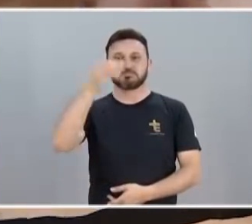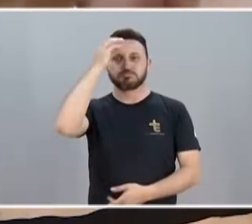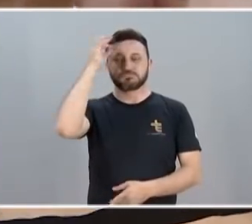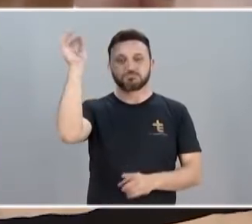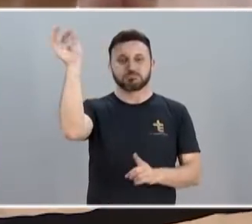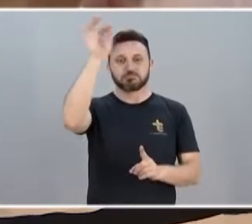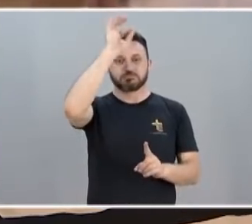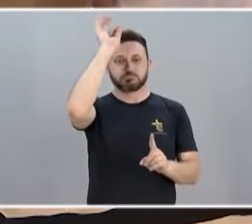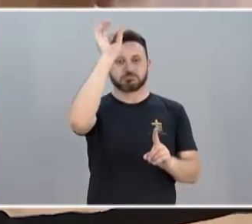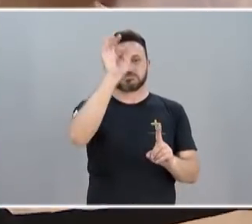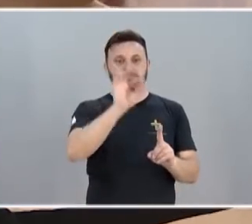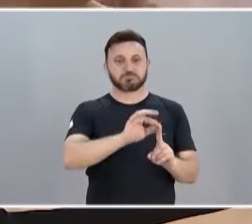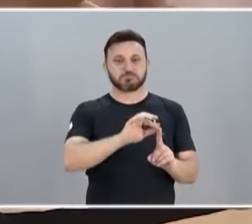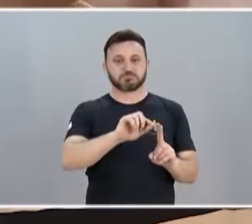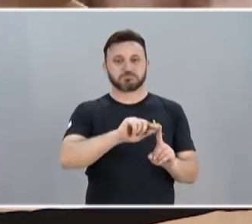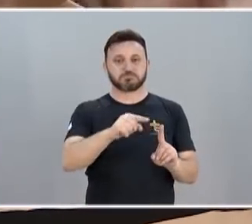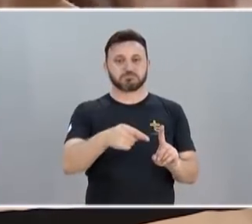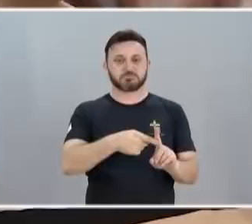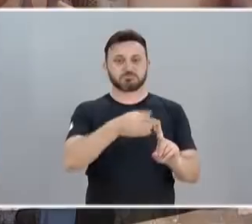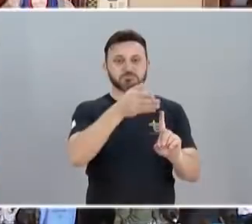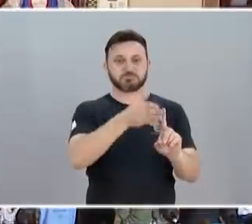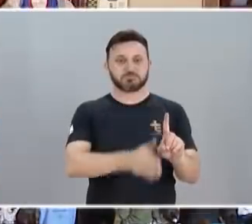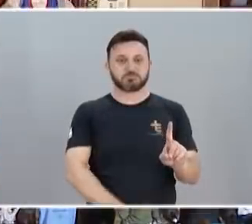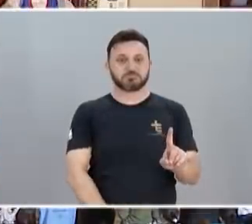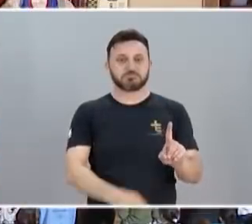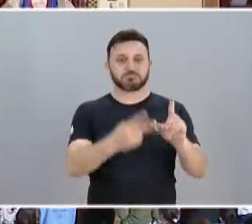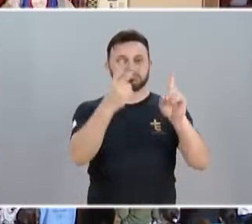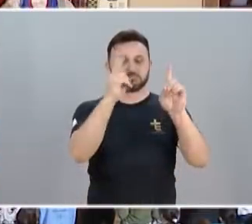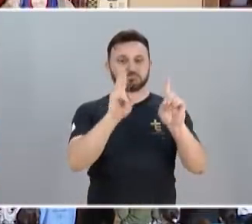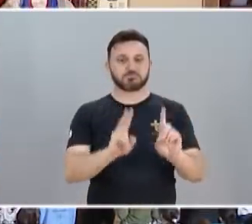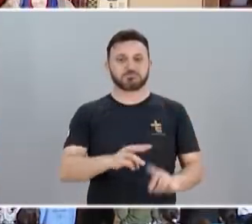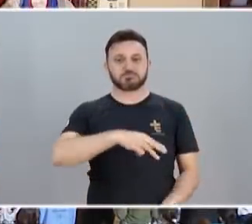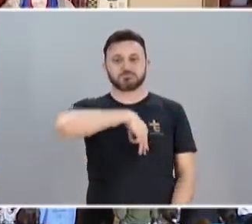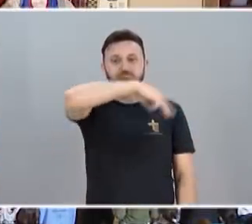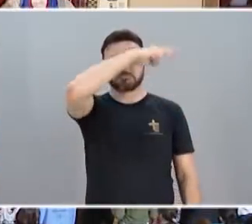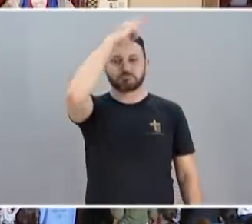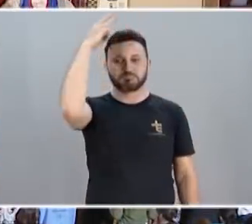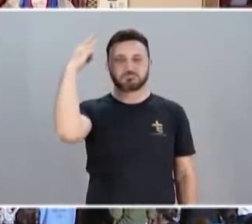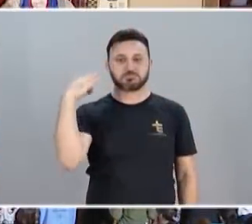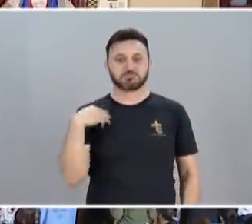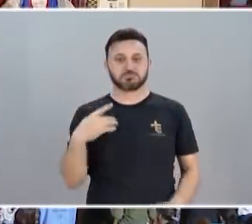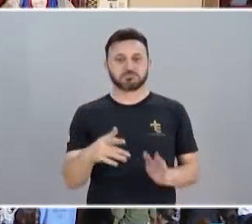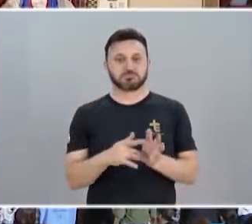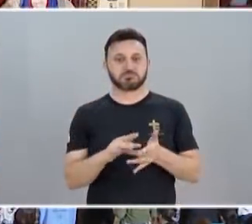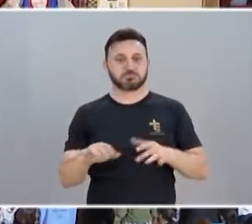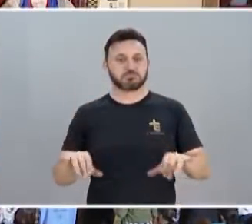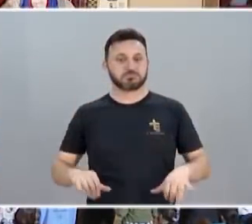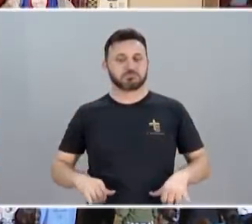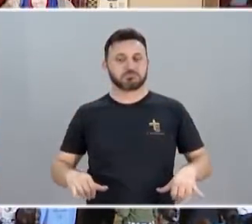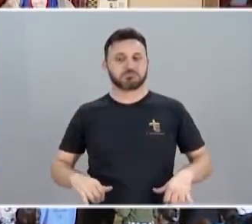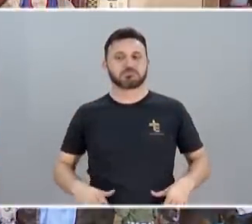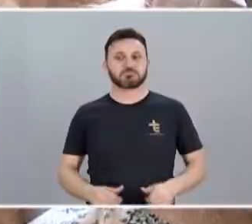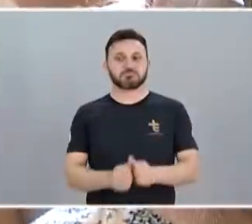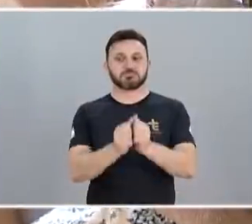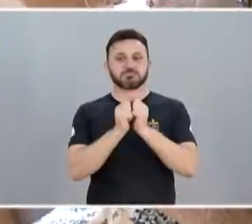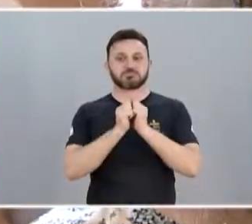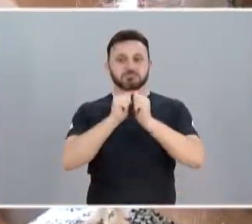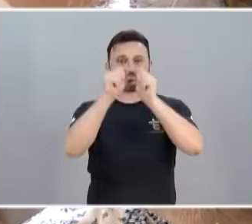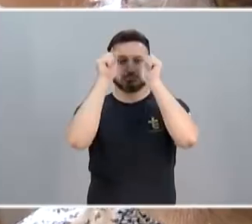Filho, nosso Senhor, que foi concebido pelo poder do Espírito Santo, nasceu da Virgem